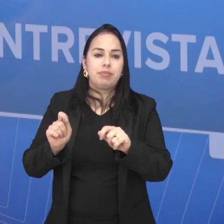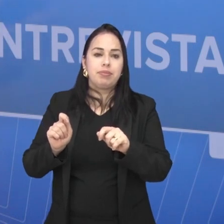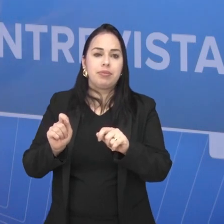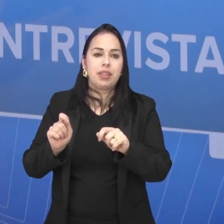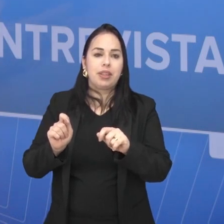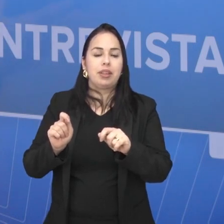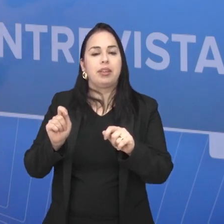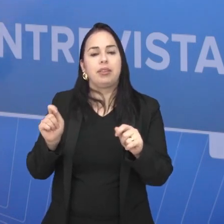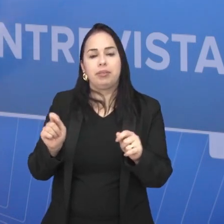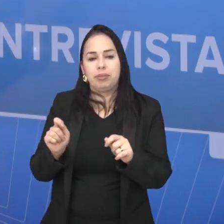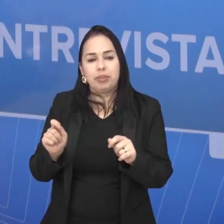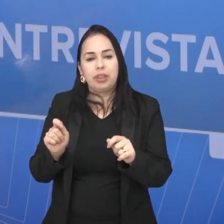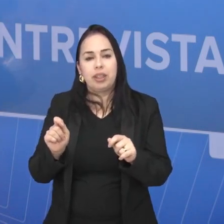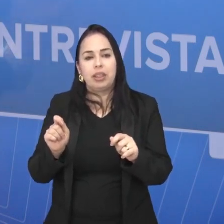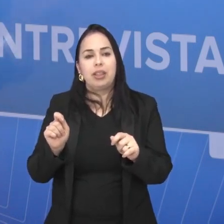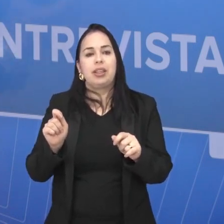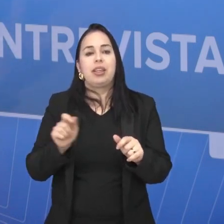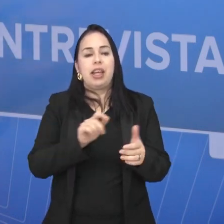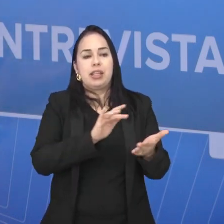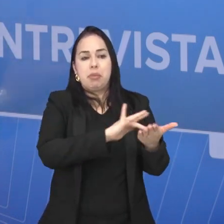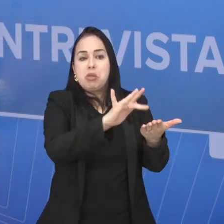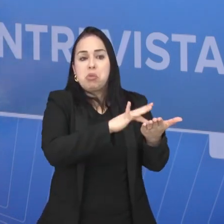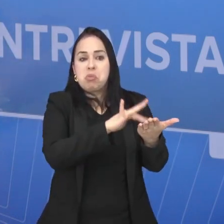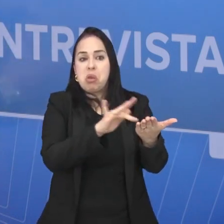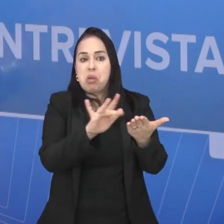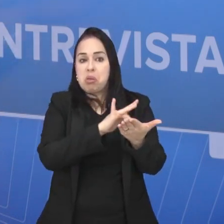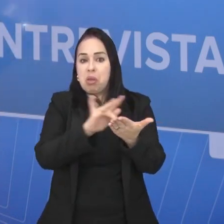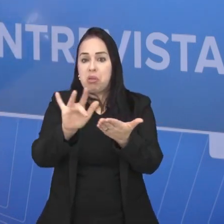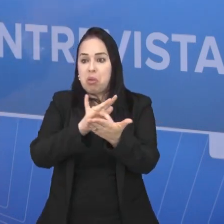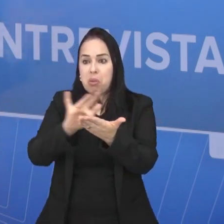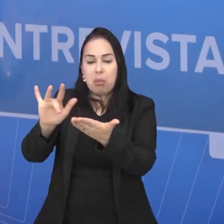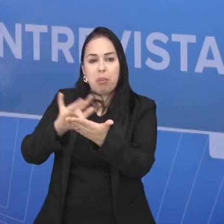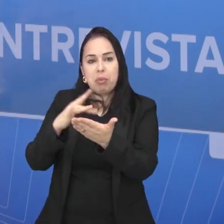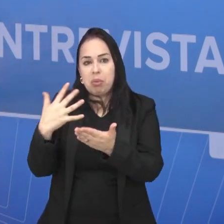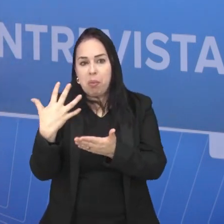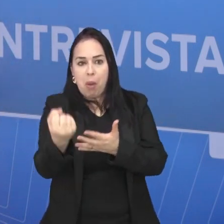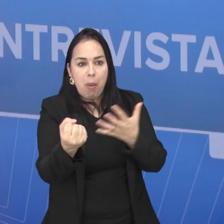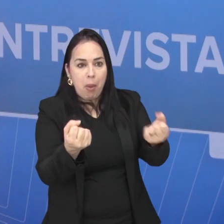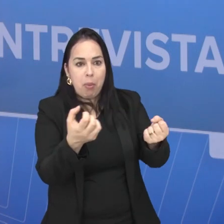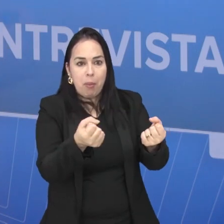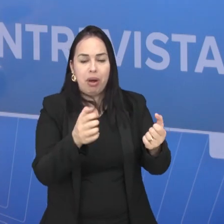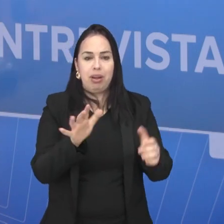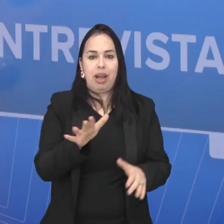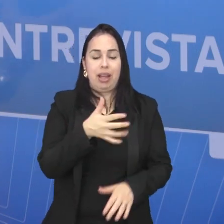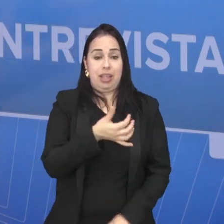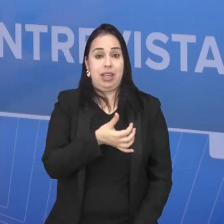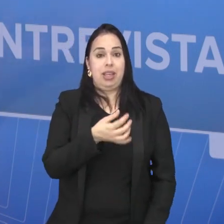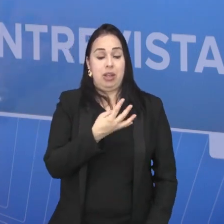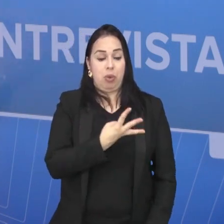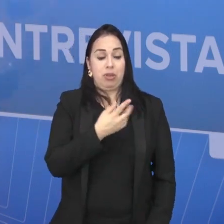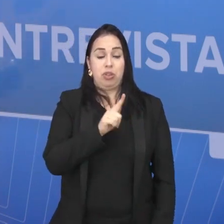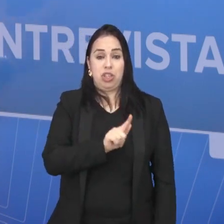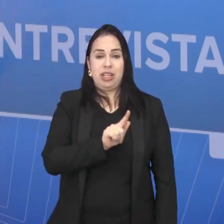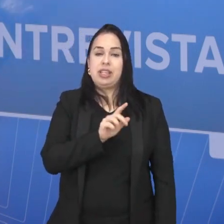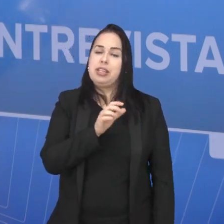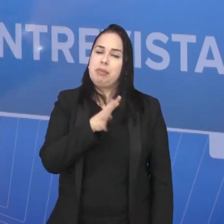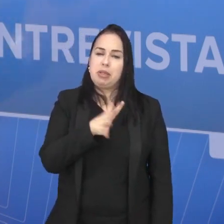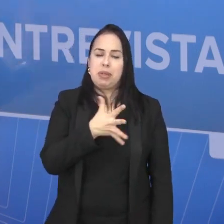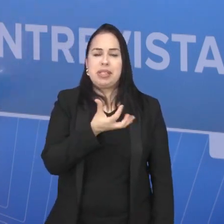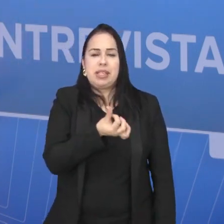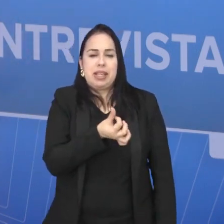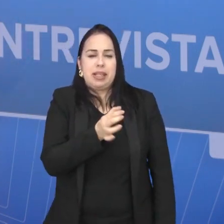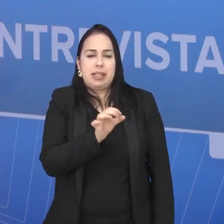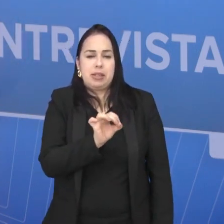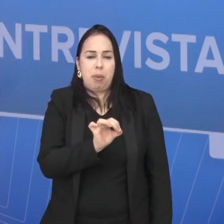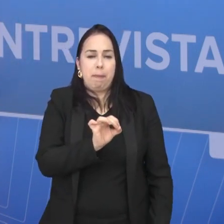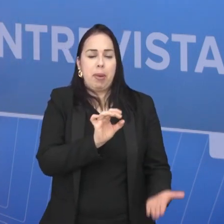quantidade de equipamentos que podem estar acessando ao mesmo tempo. O 4G fala assim, mais ou menos 65 mil equipamentos ao mesmo tempo para um